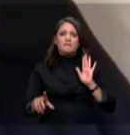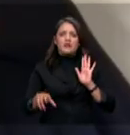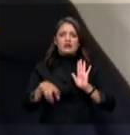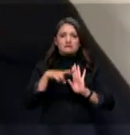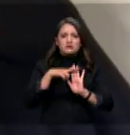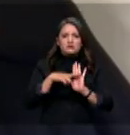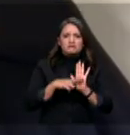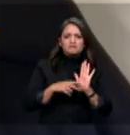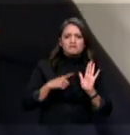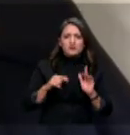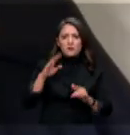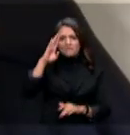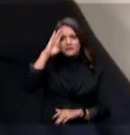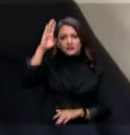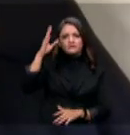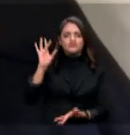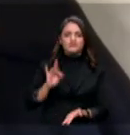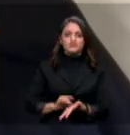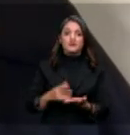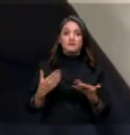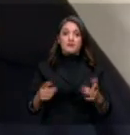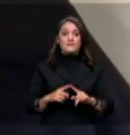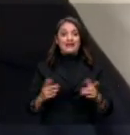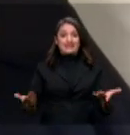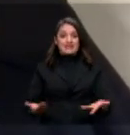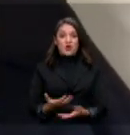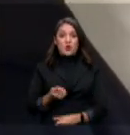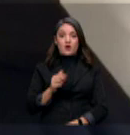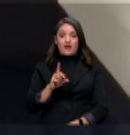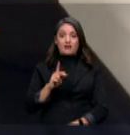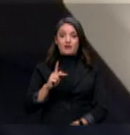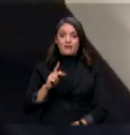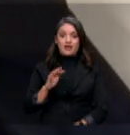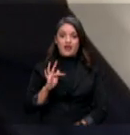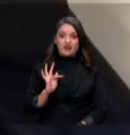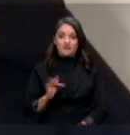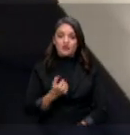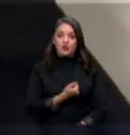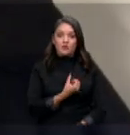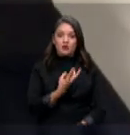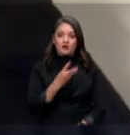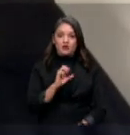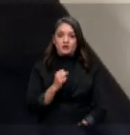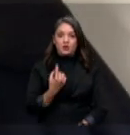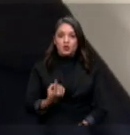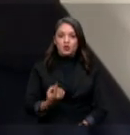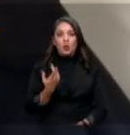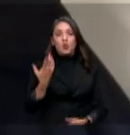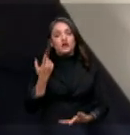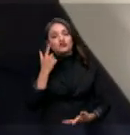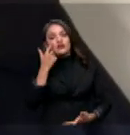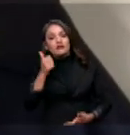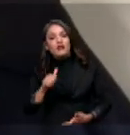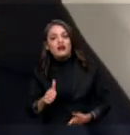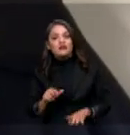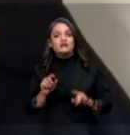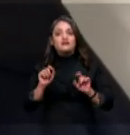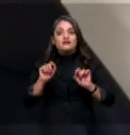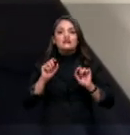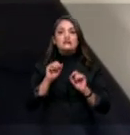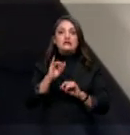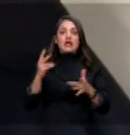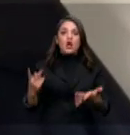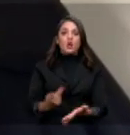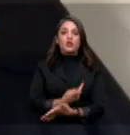Portanto, no âmbito agora desta DPF de número 381, nós analisamos a potencial violação